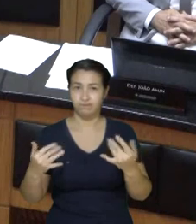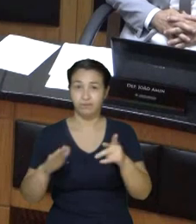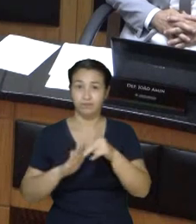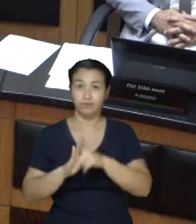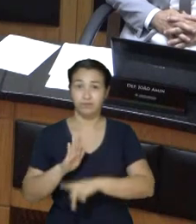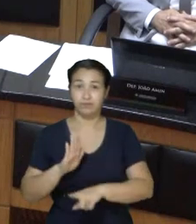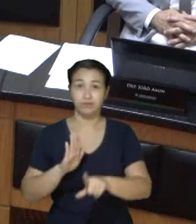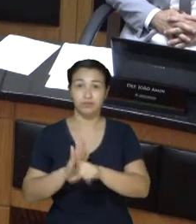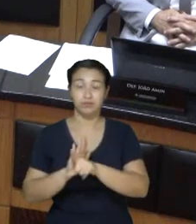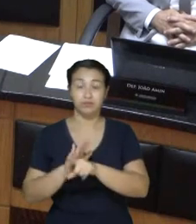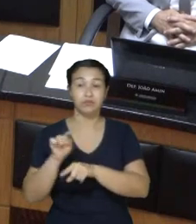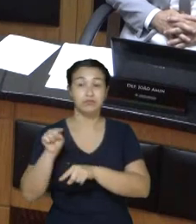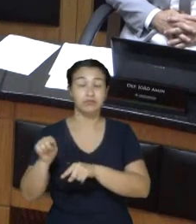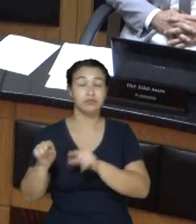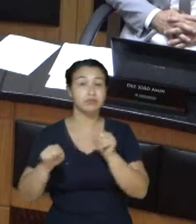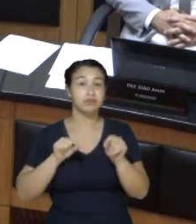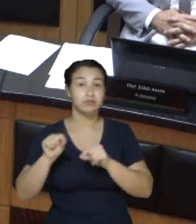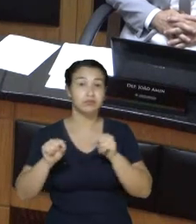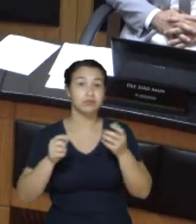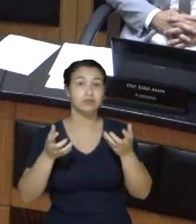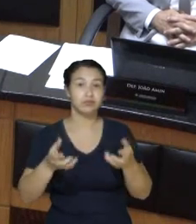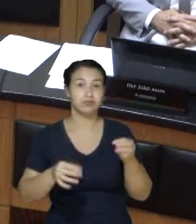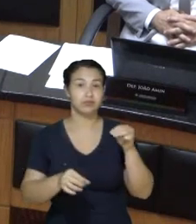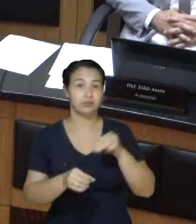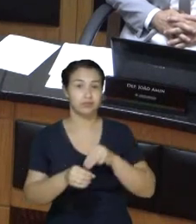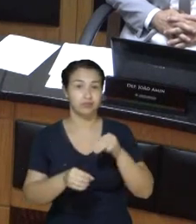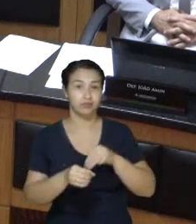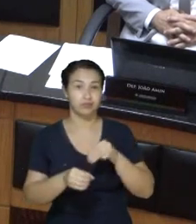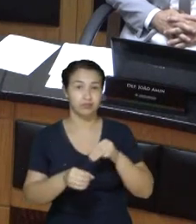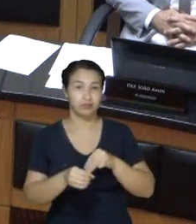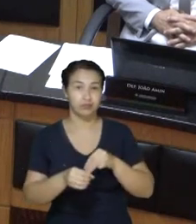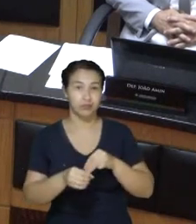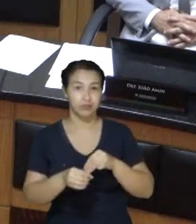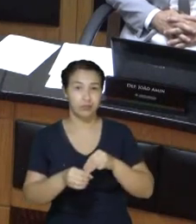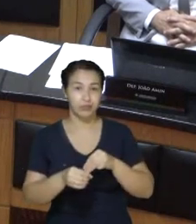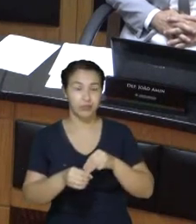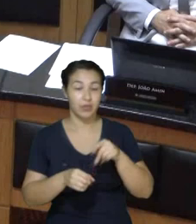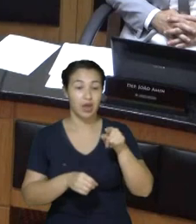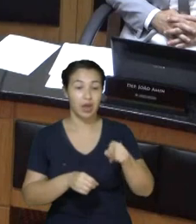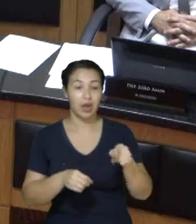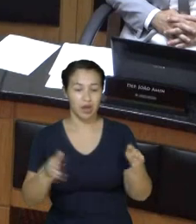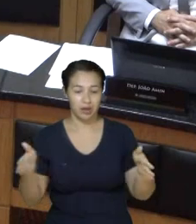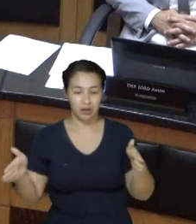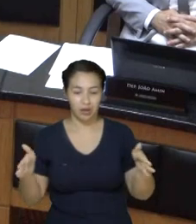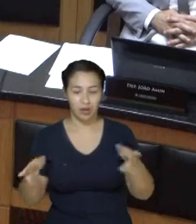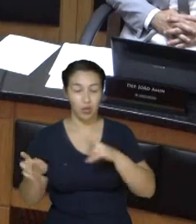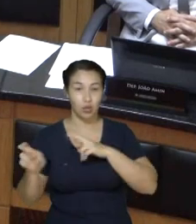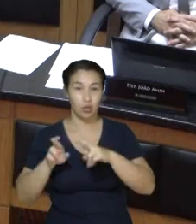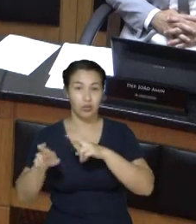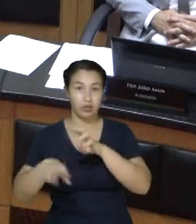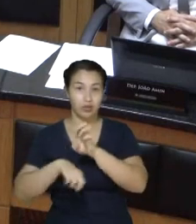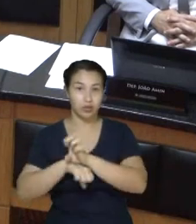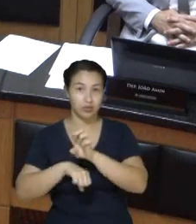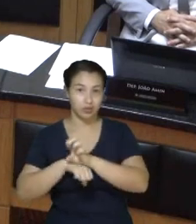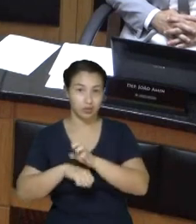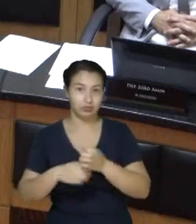lei pretende é municipalizar uma parte da rodovia estadual. Nós temos em Santa